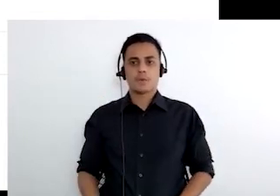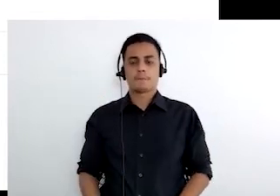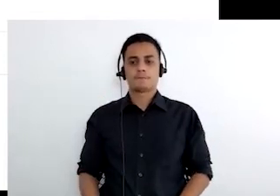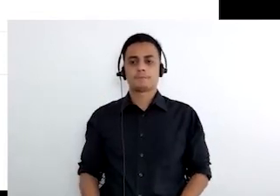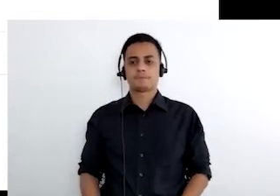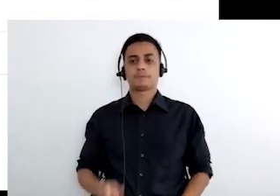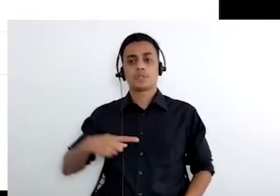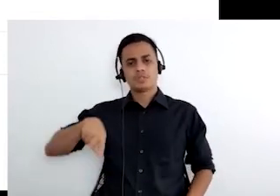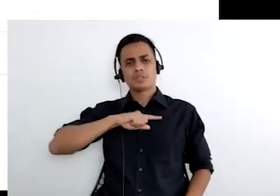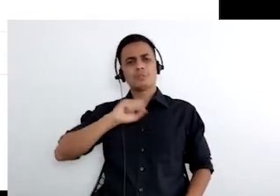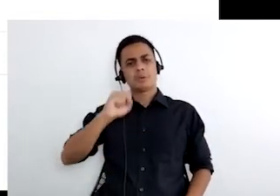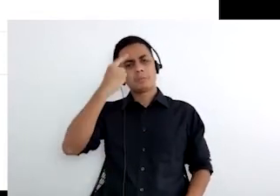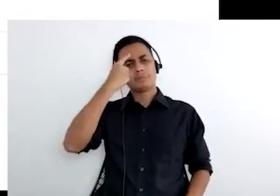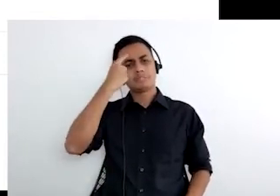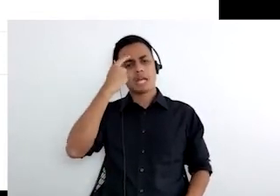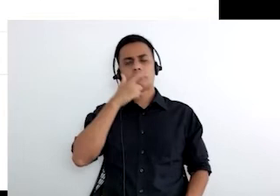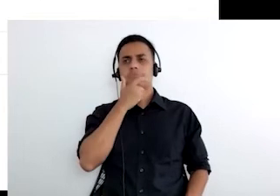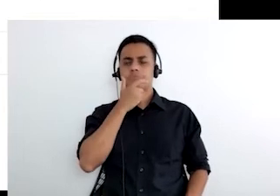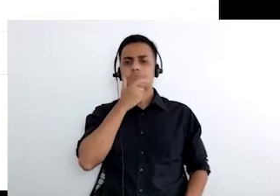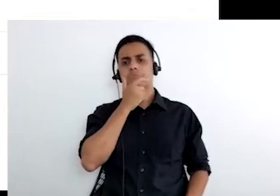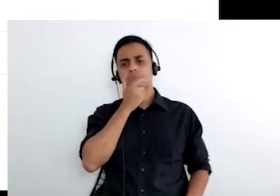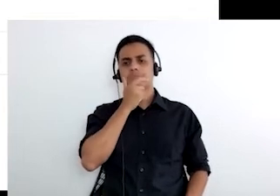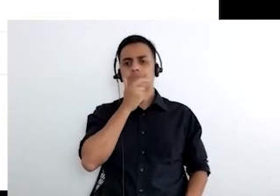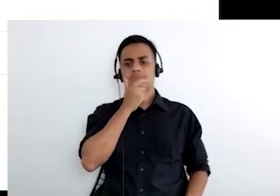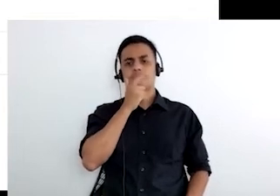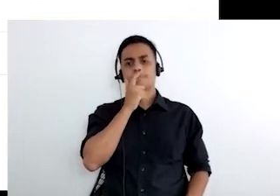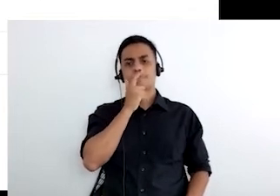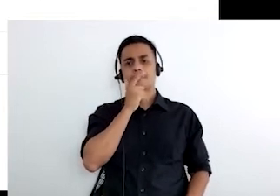pode pensar, putz, vamos